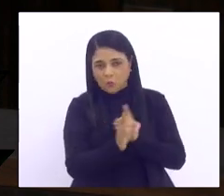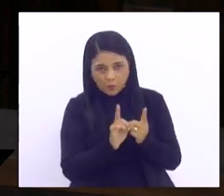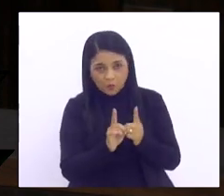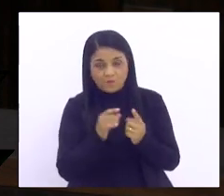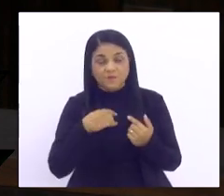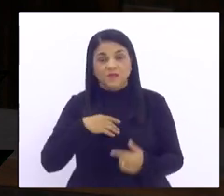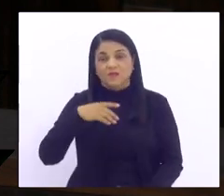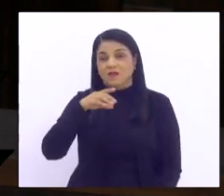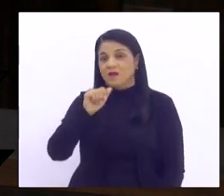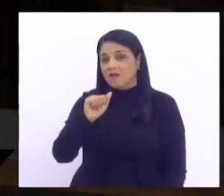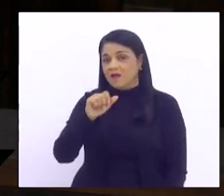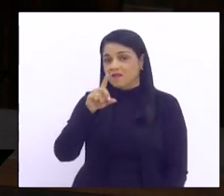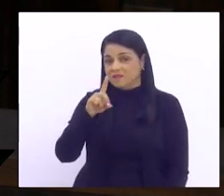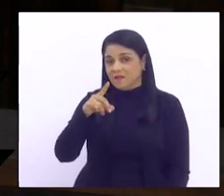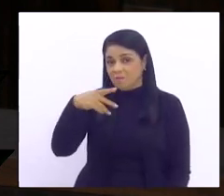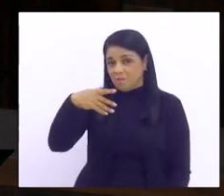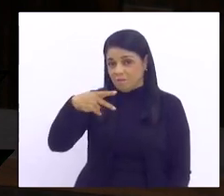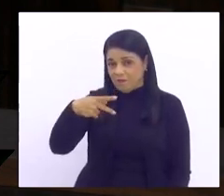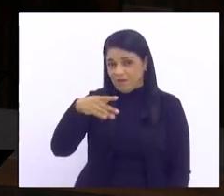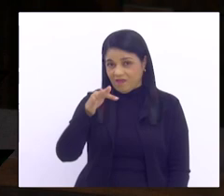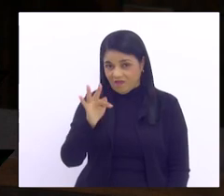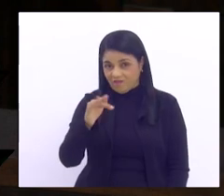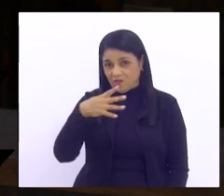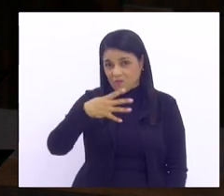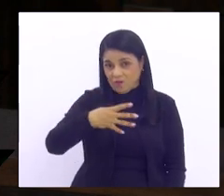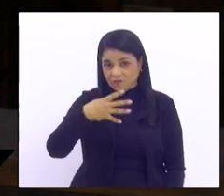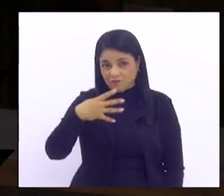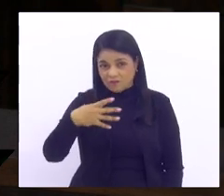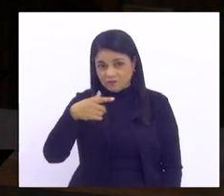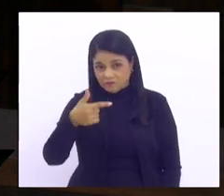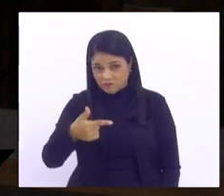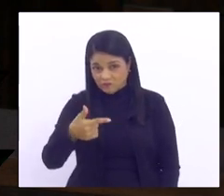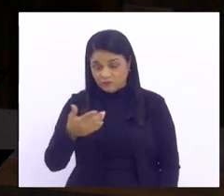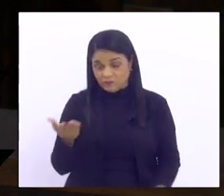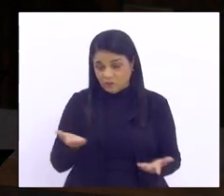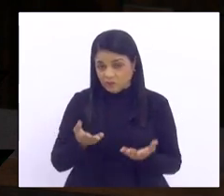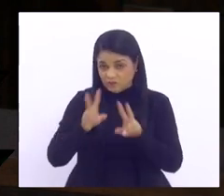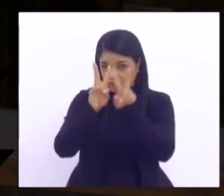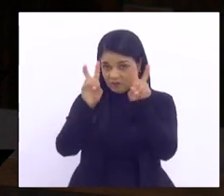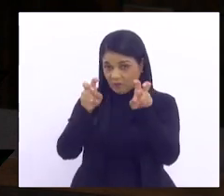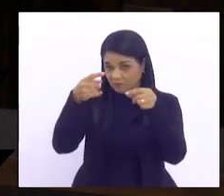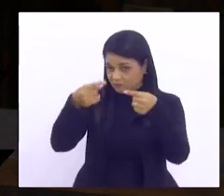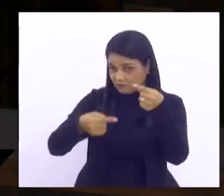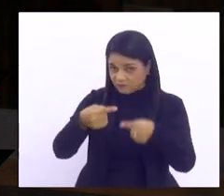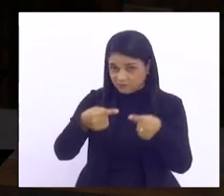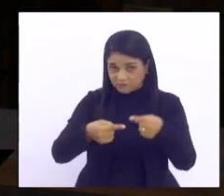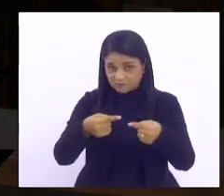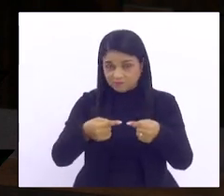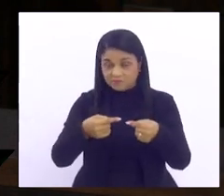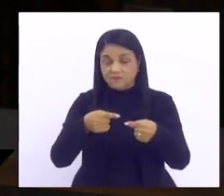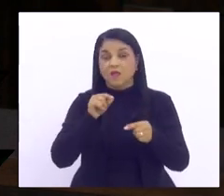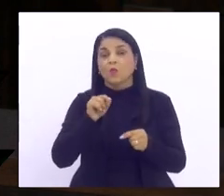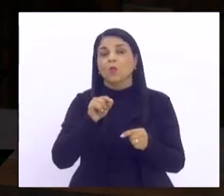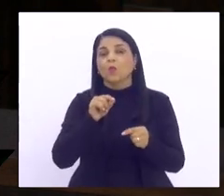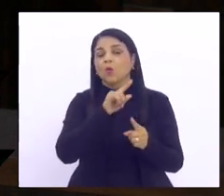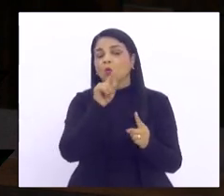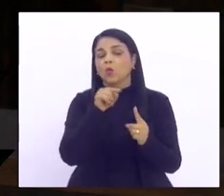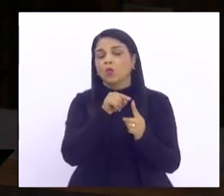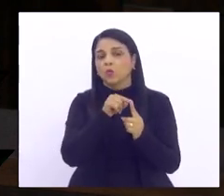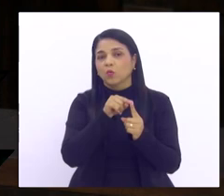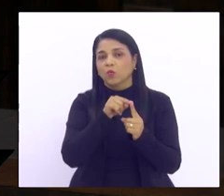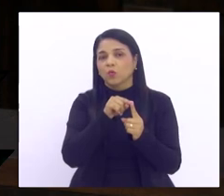ADPF 442, da qual estamos aqui a tratar, o que ela pretende? É